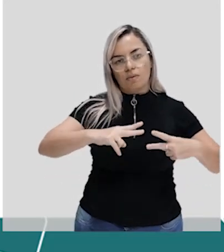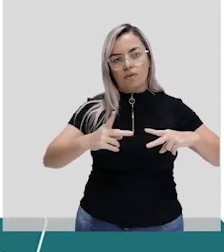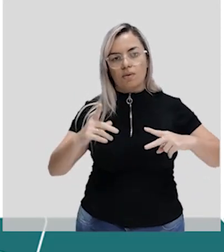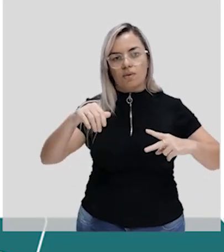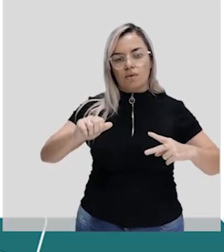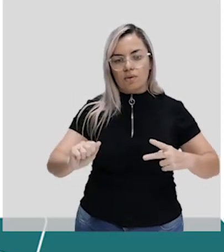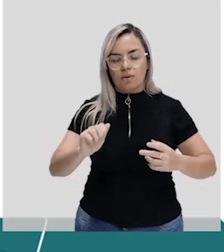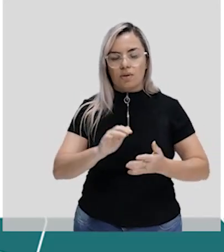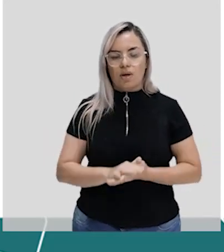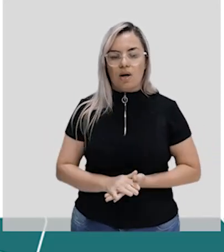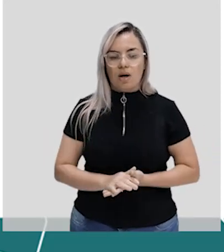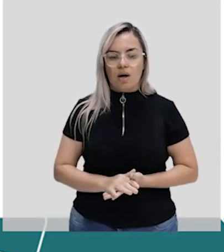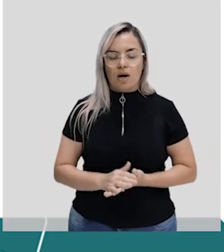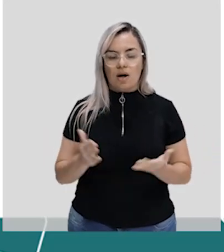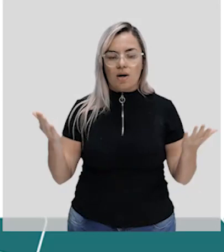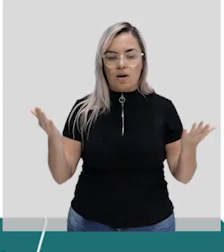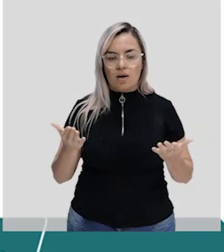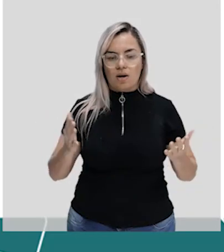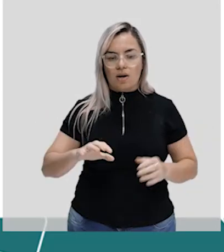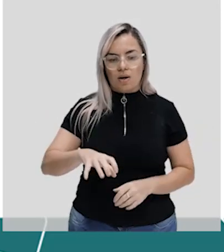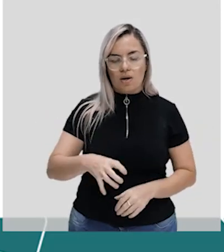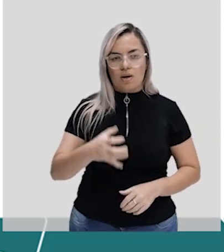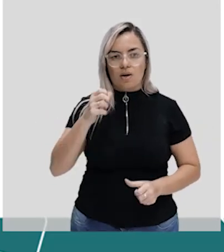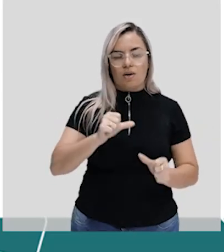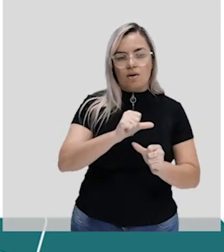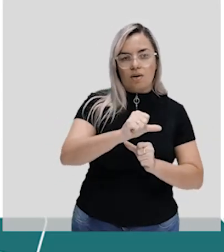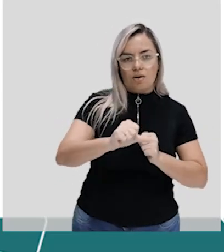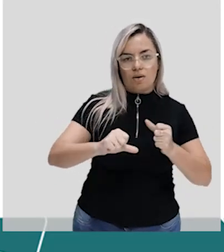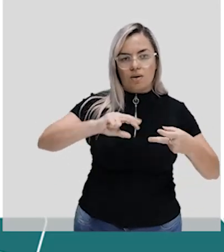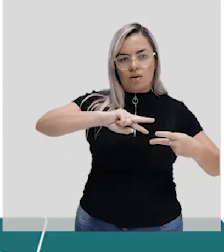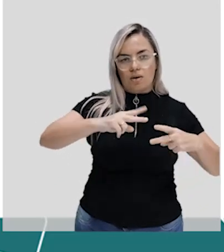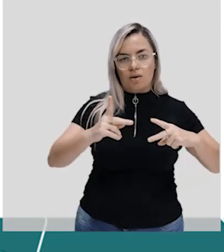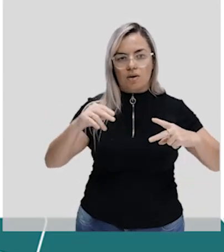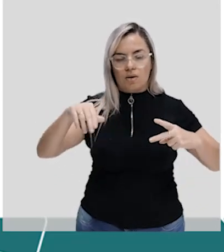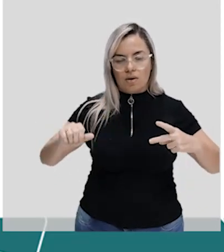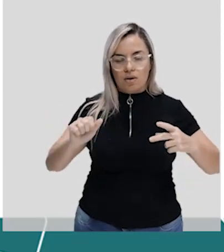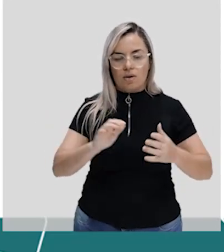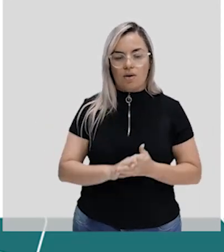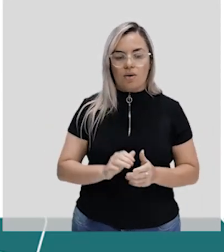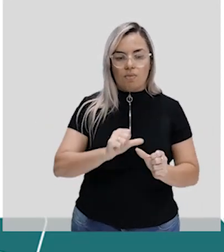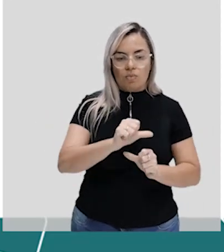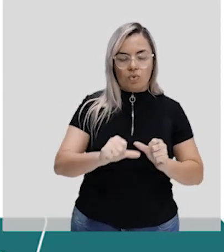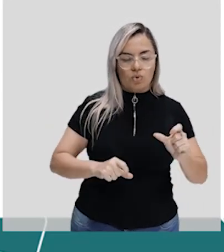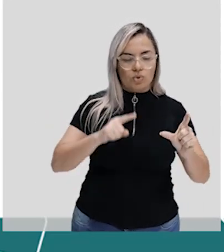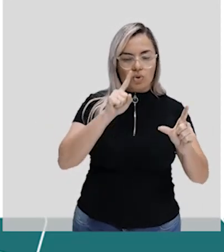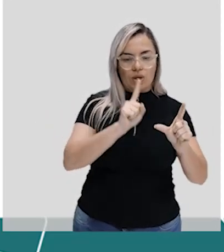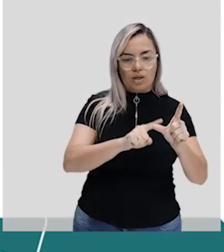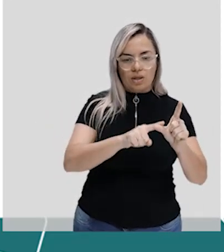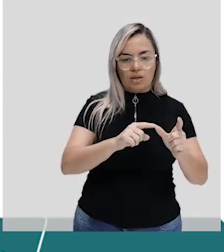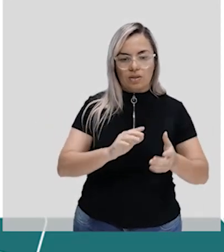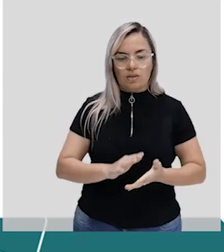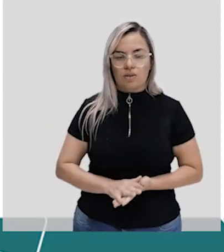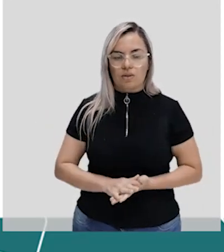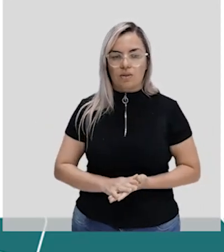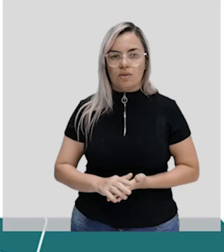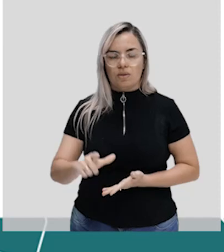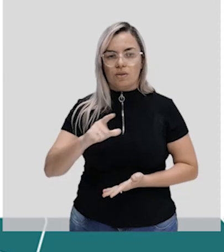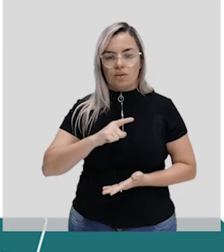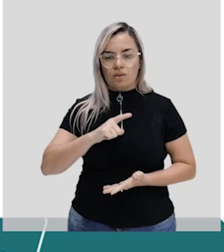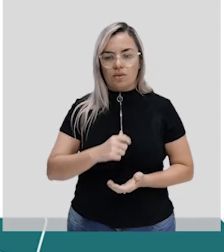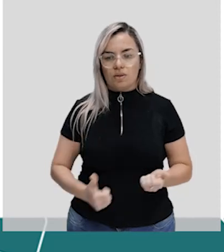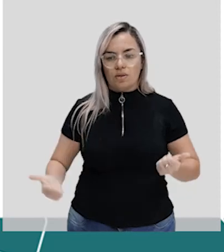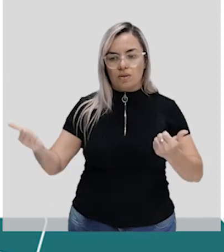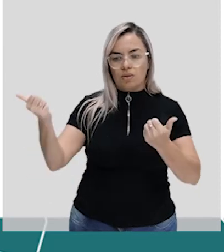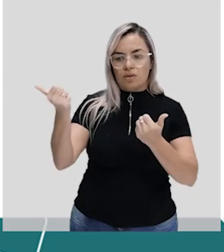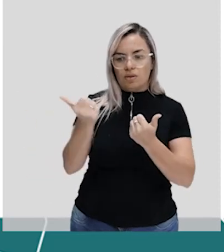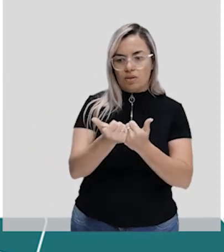se de repente acontecer uma mutação e eu mudar uma letra que tem aqui, ó, existe um tipo de mutação que é chamado de